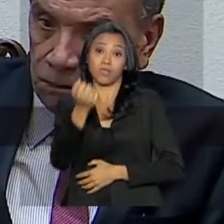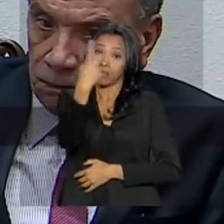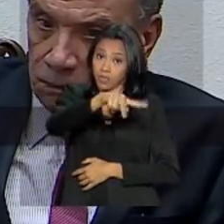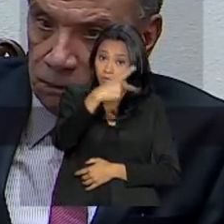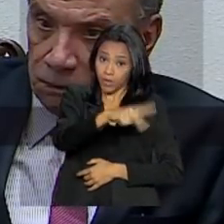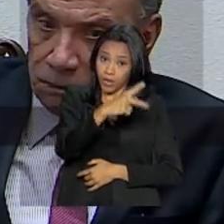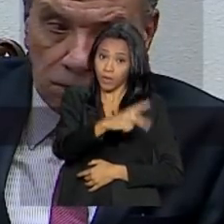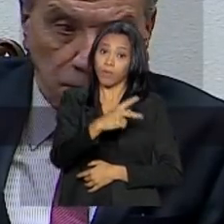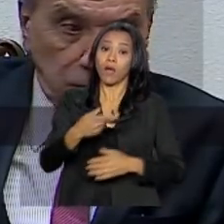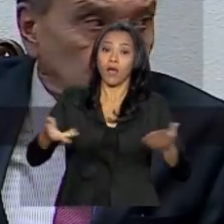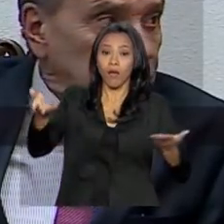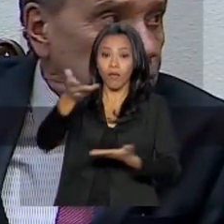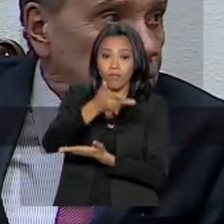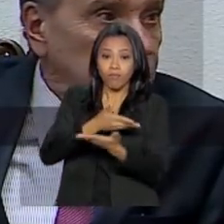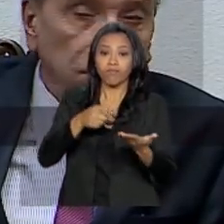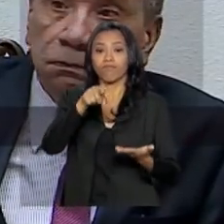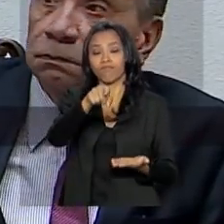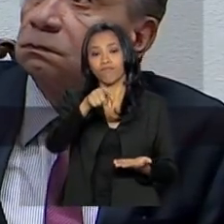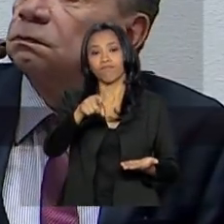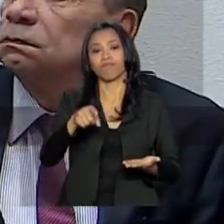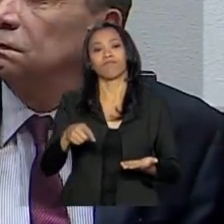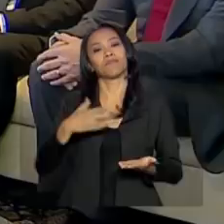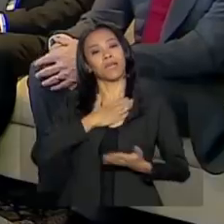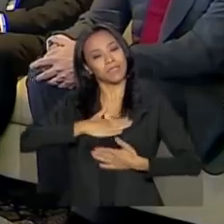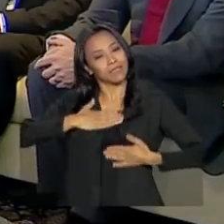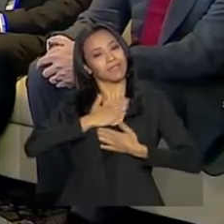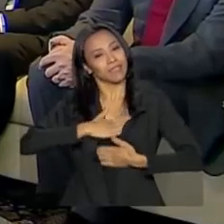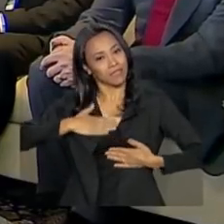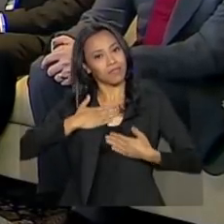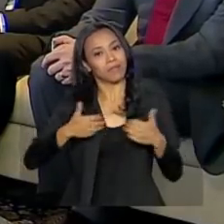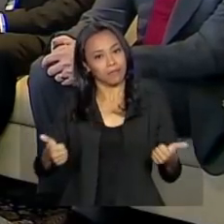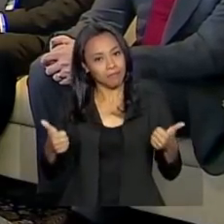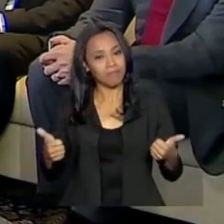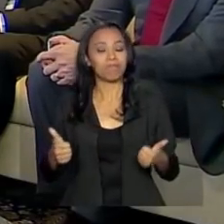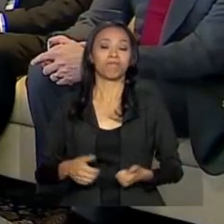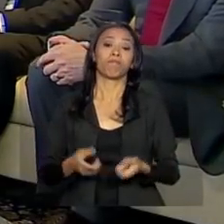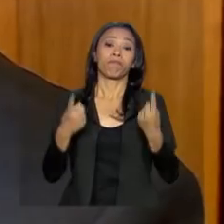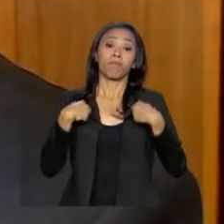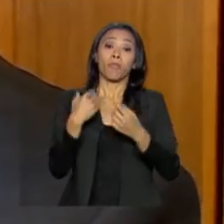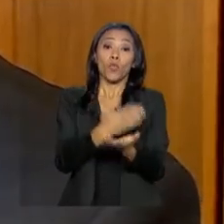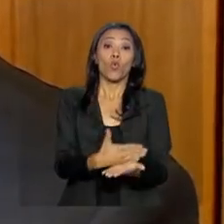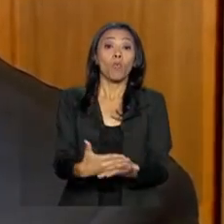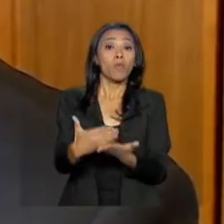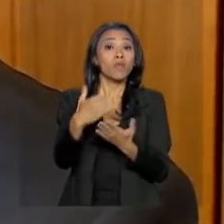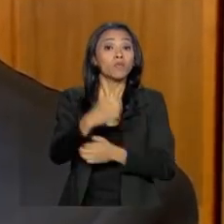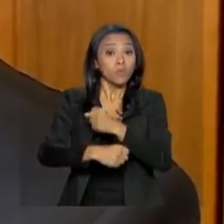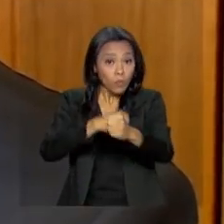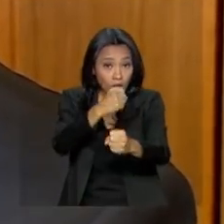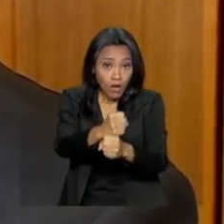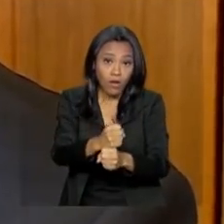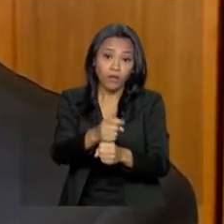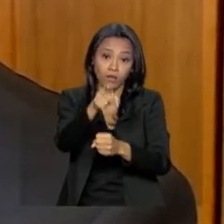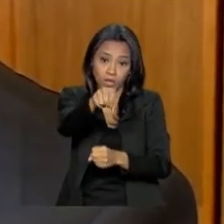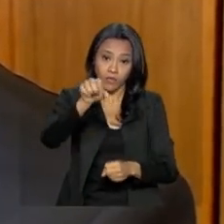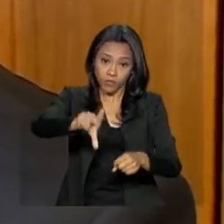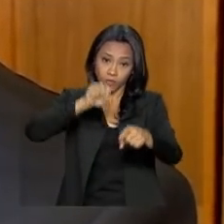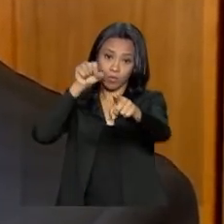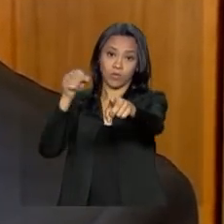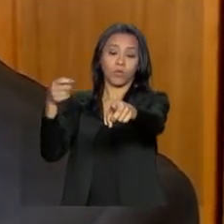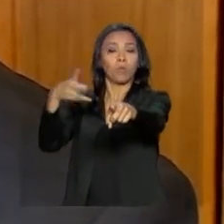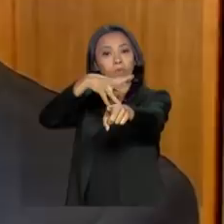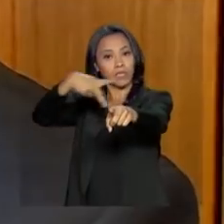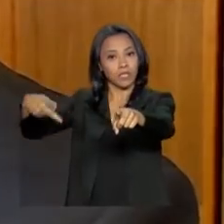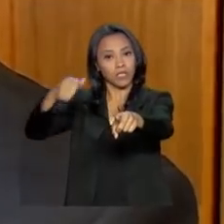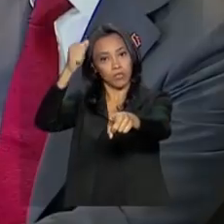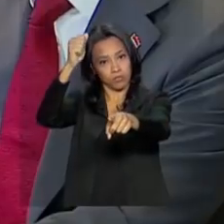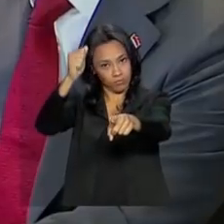Paraguai estar mais satis no início do ano o presidente eleito do Paraguai Mário benit visitou